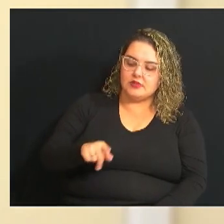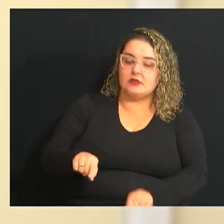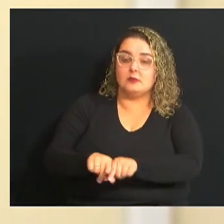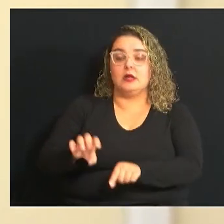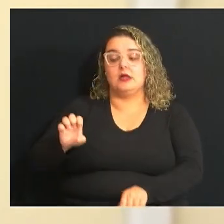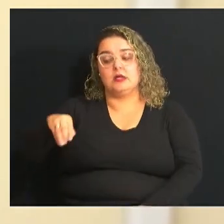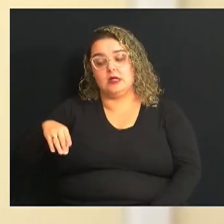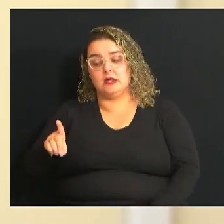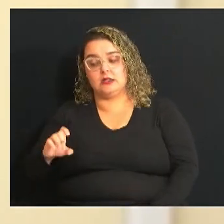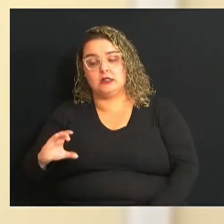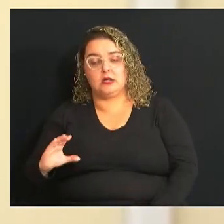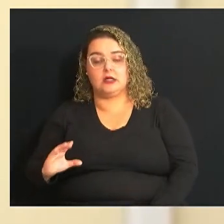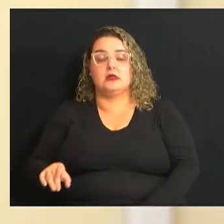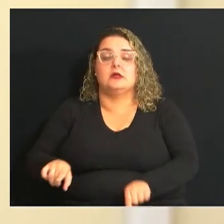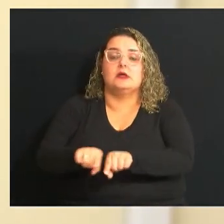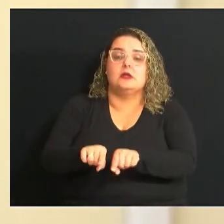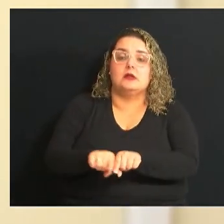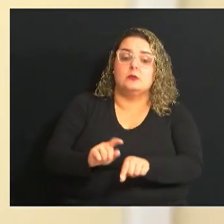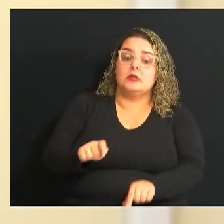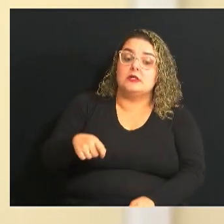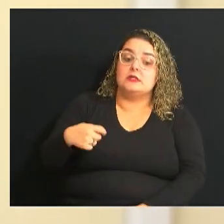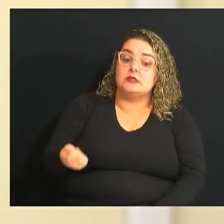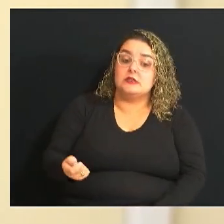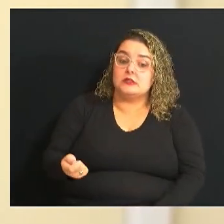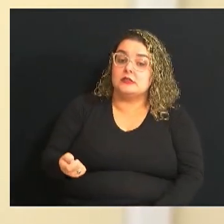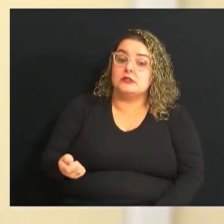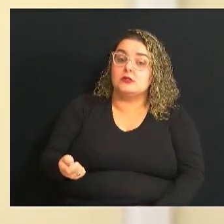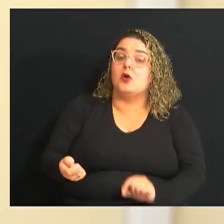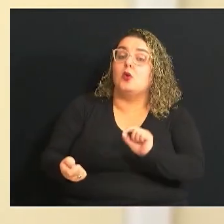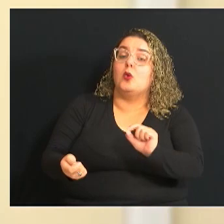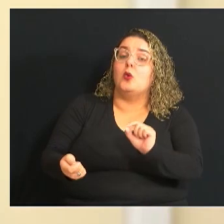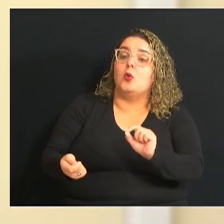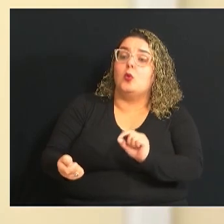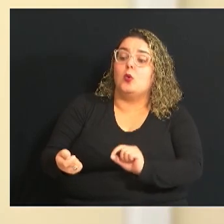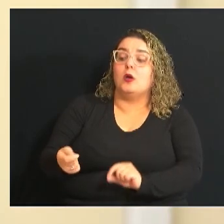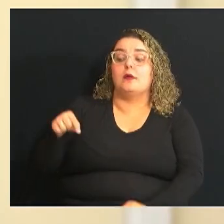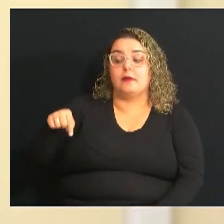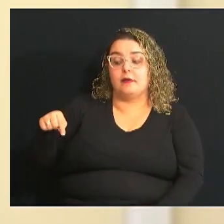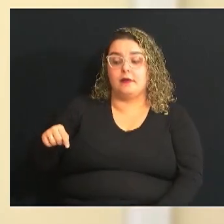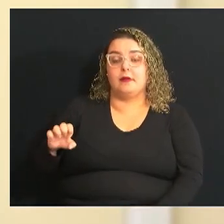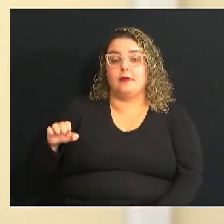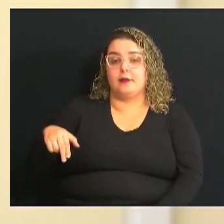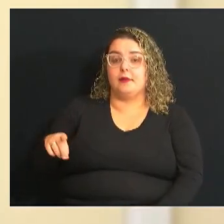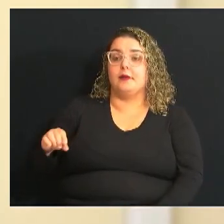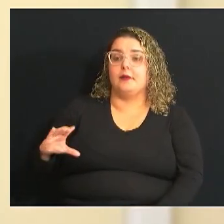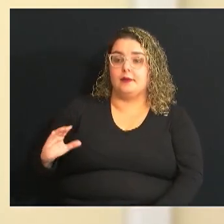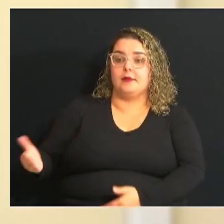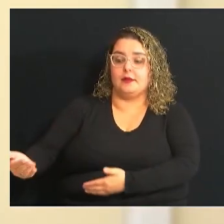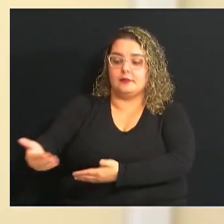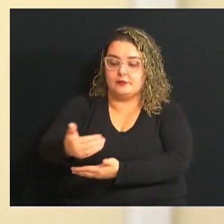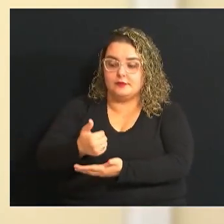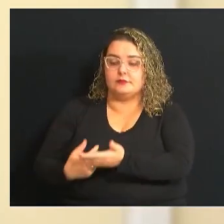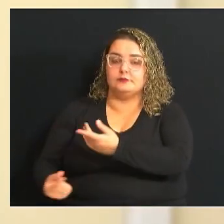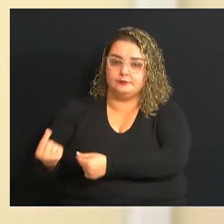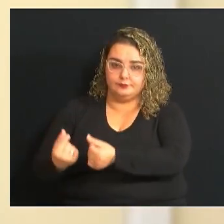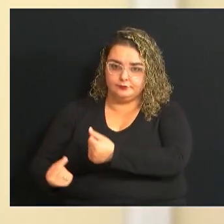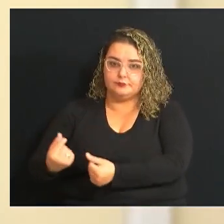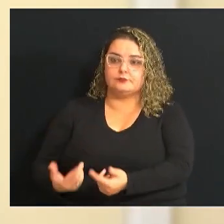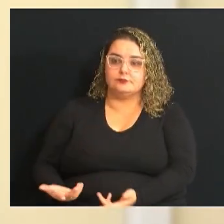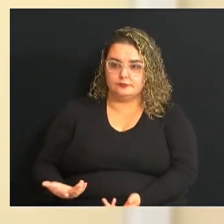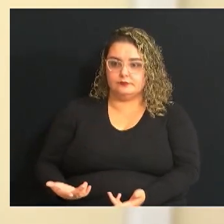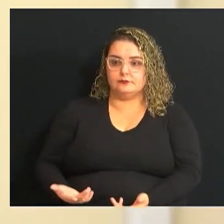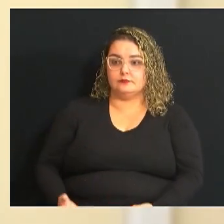licitação, conceder a operação do transporte coletivo da cidade. Na verdade, essa lei, ela atende a um dispositivo,